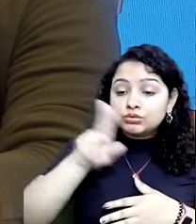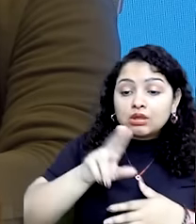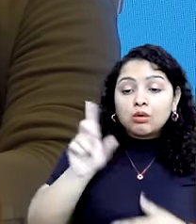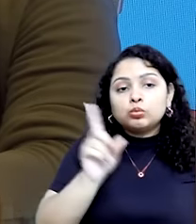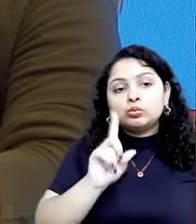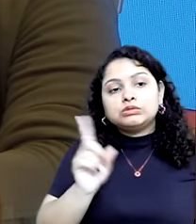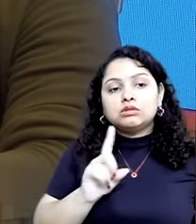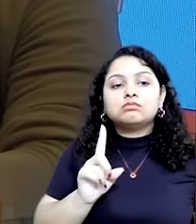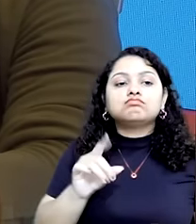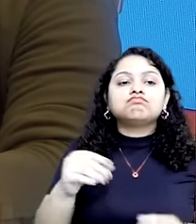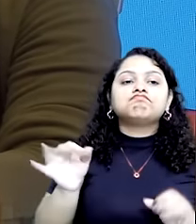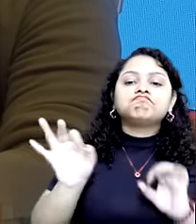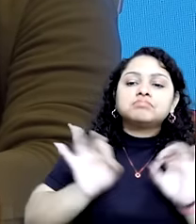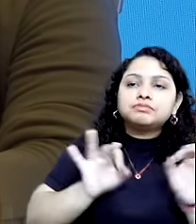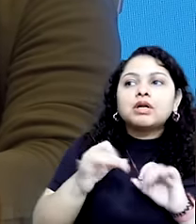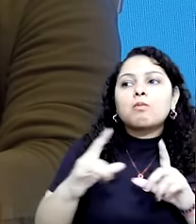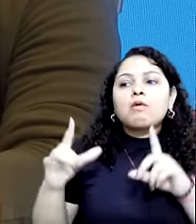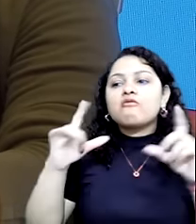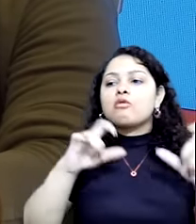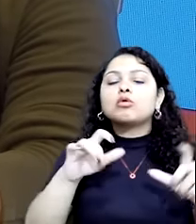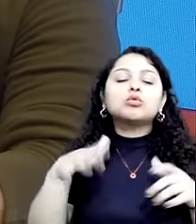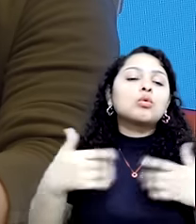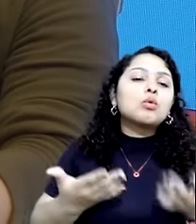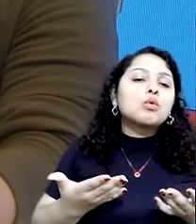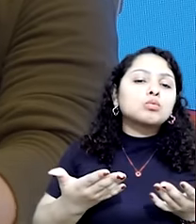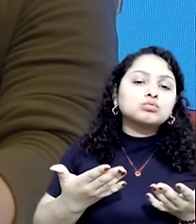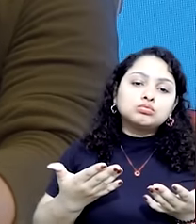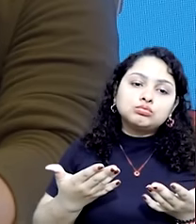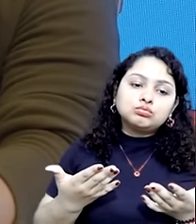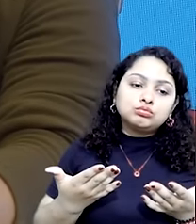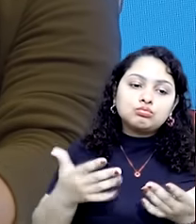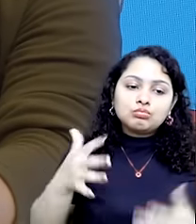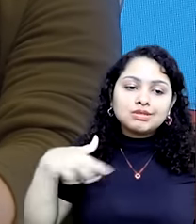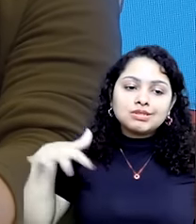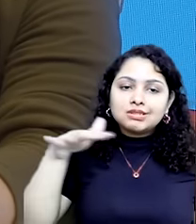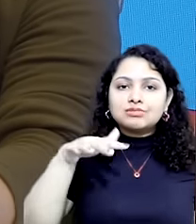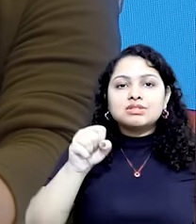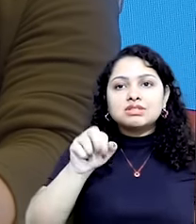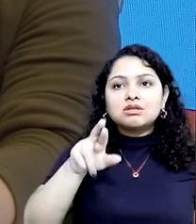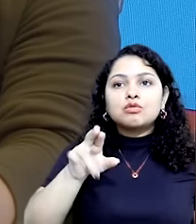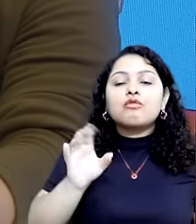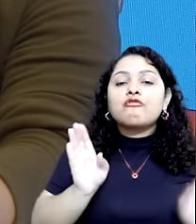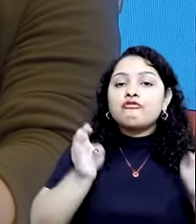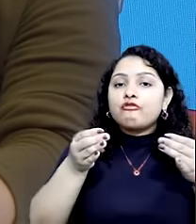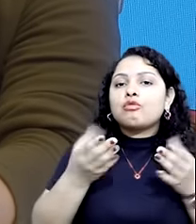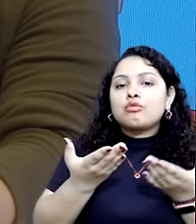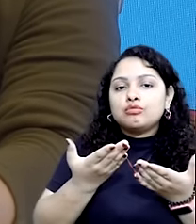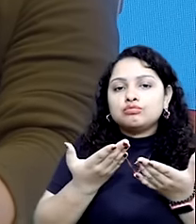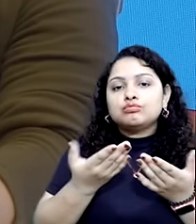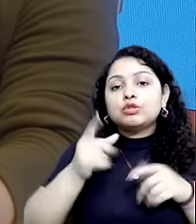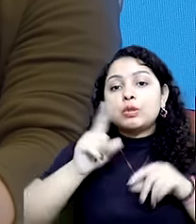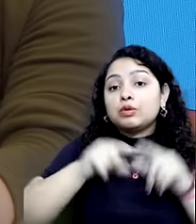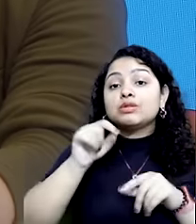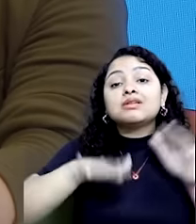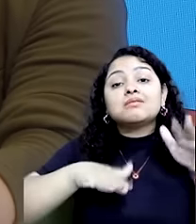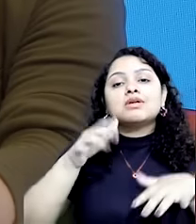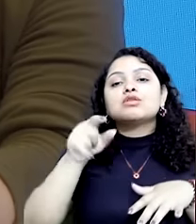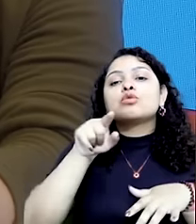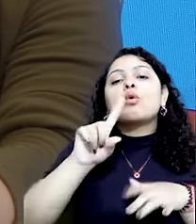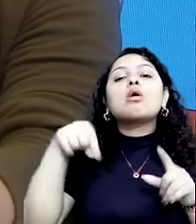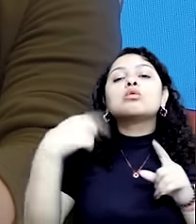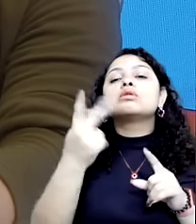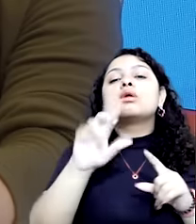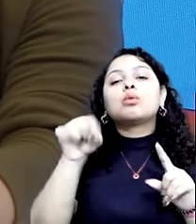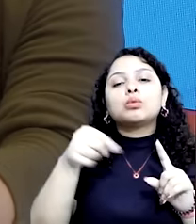não né compor uma imagem ou eh um um cenário ou dar foco no produto vai depender realmente o que que qual que é o